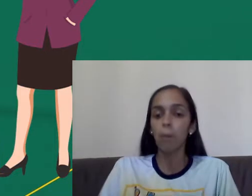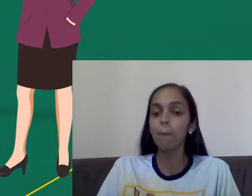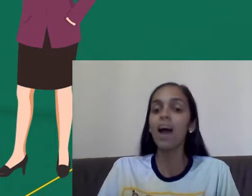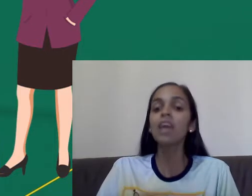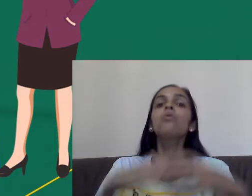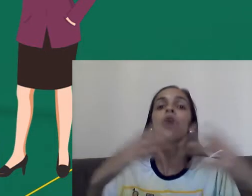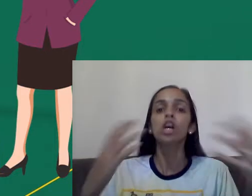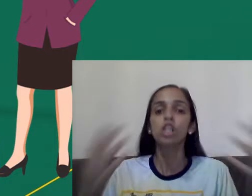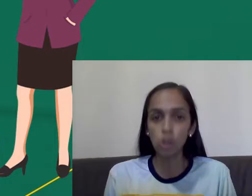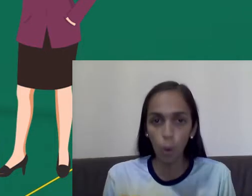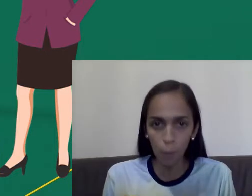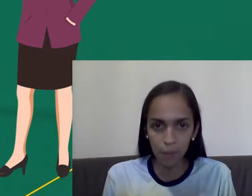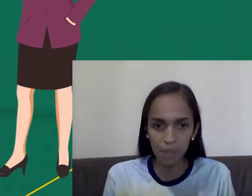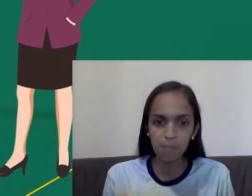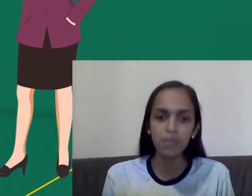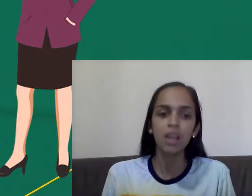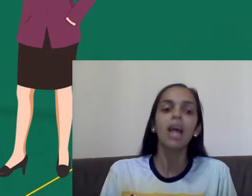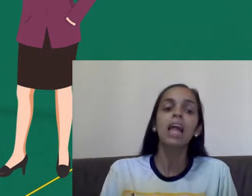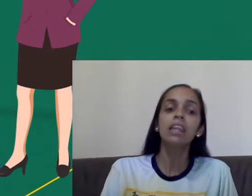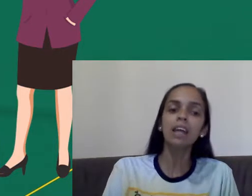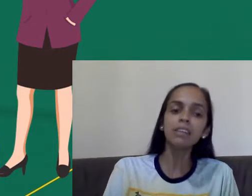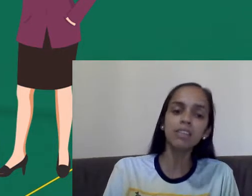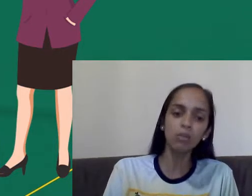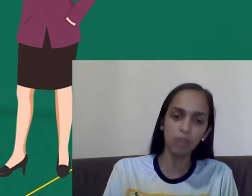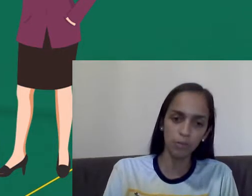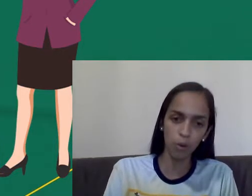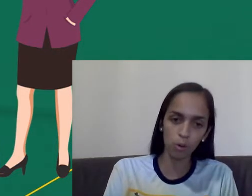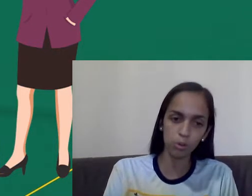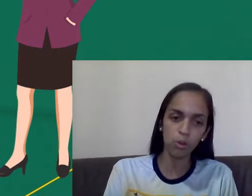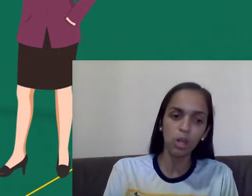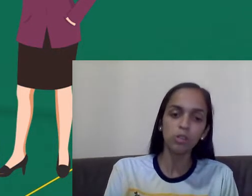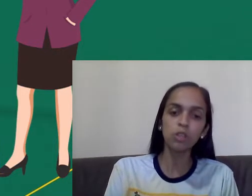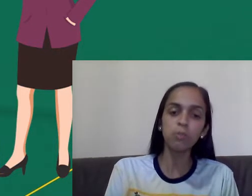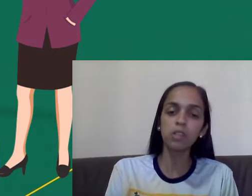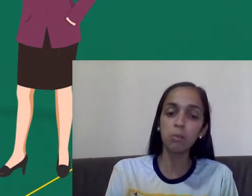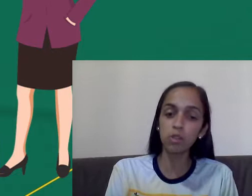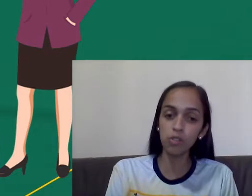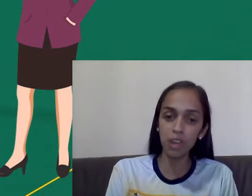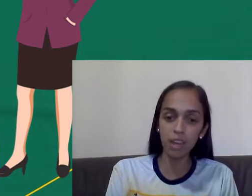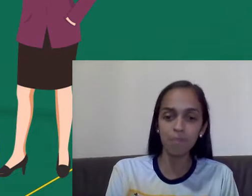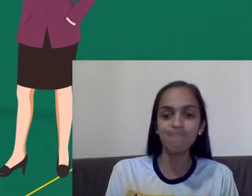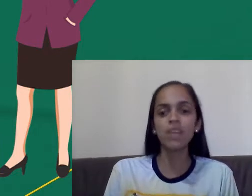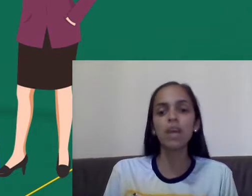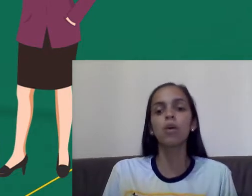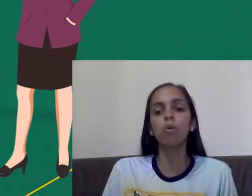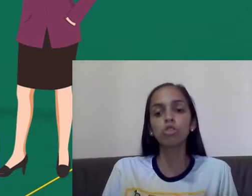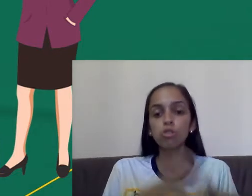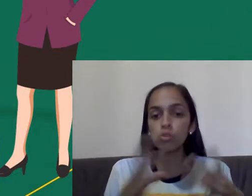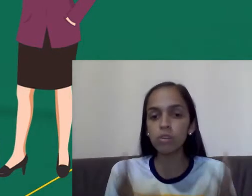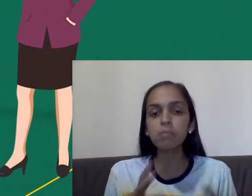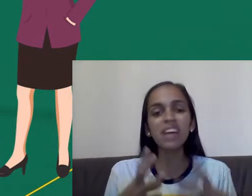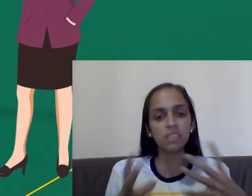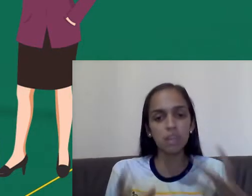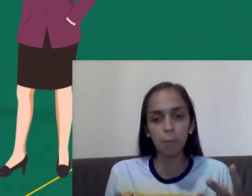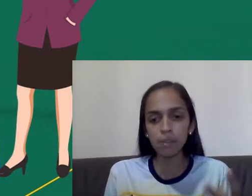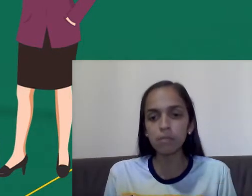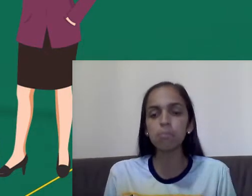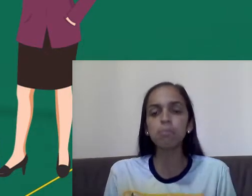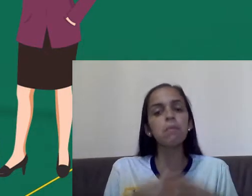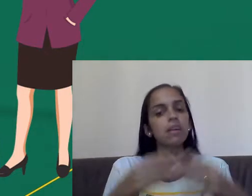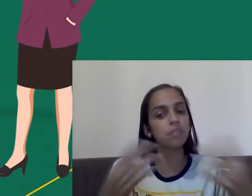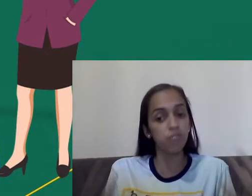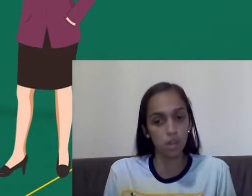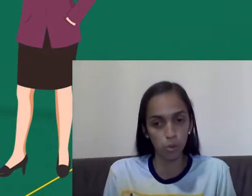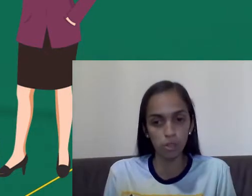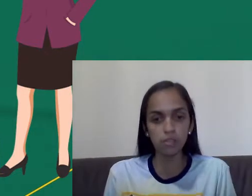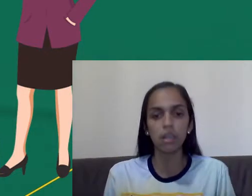organizado, um bairro nobre. Nessa segunda foto, nós podemos ver, né, construções mais simples,